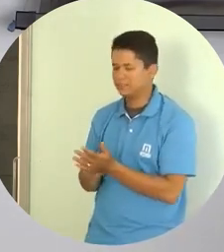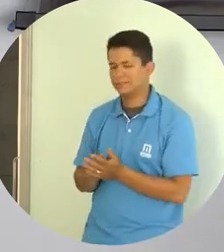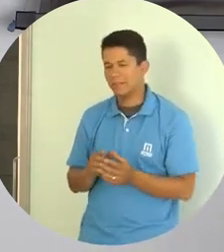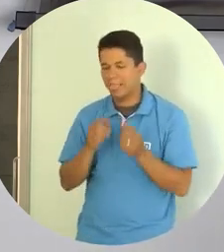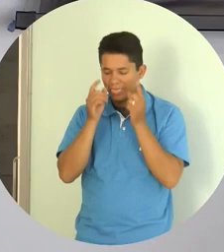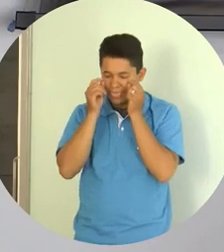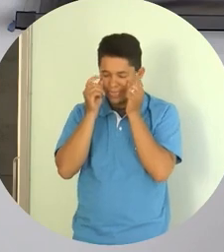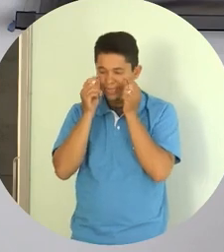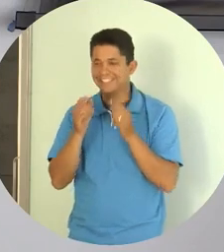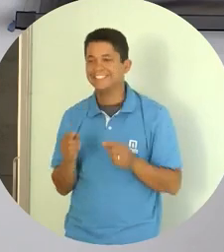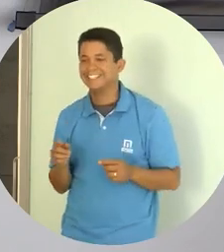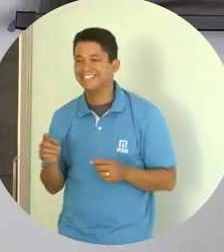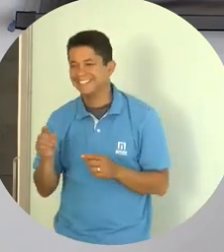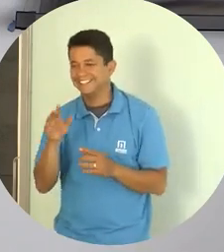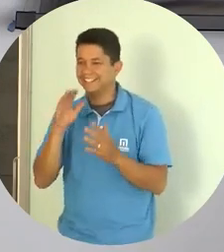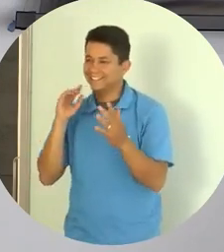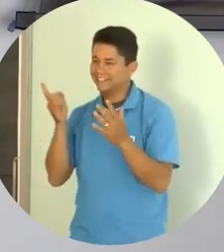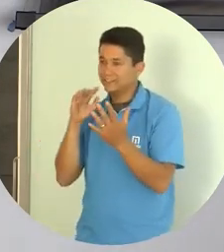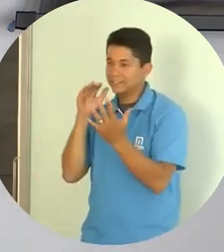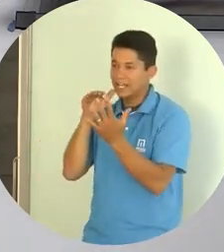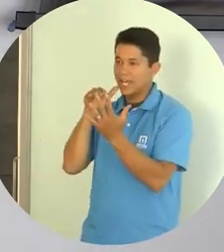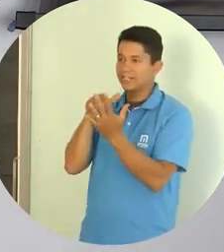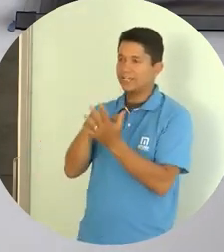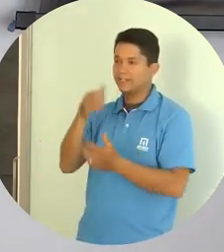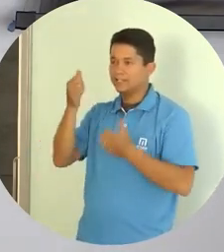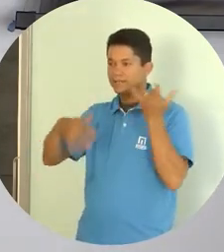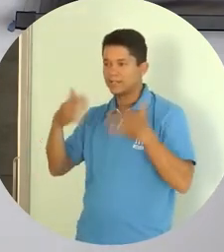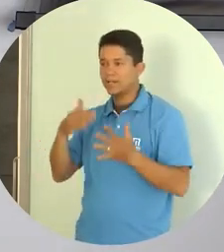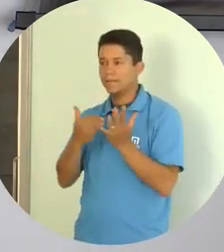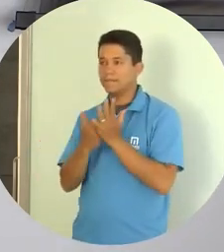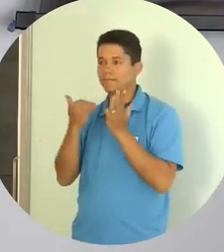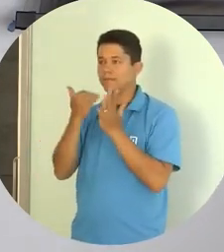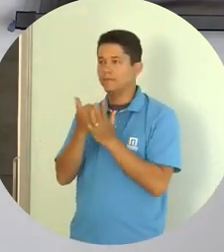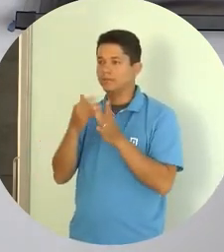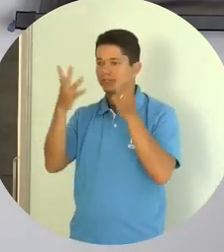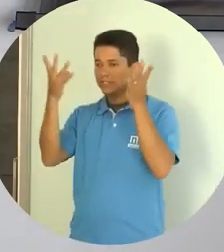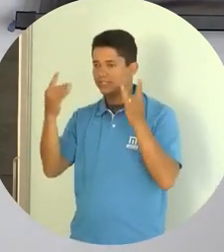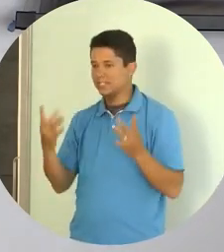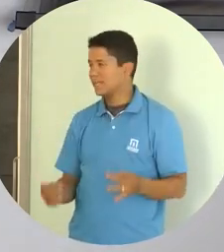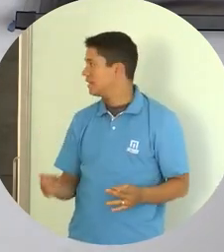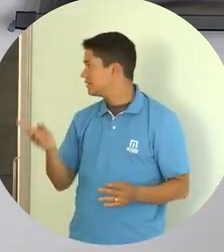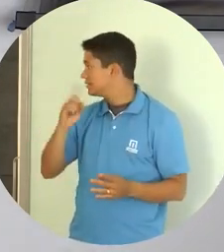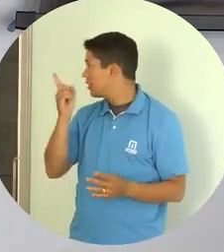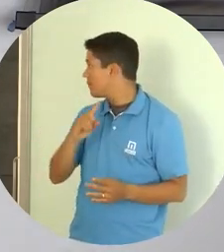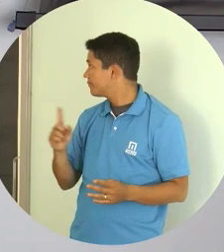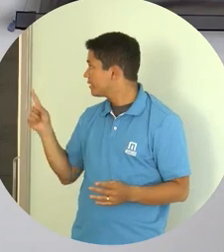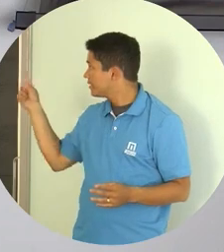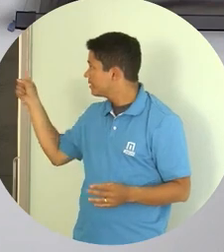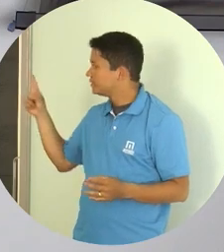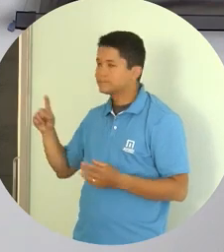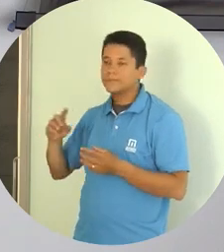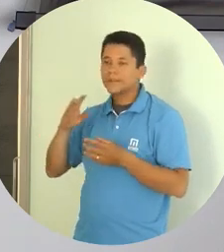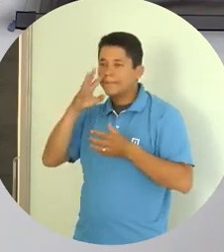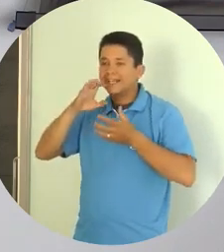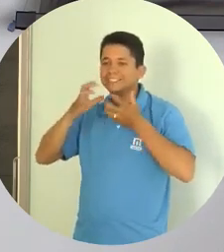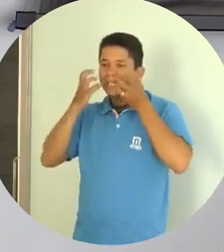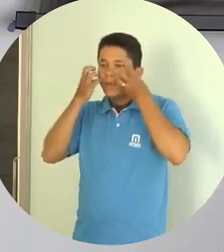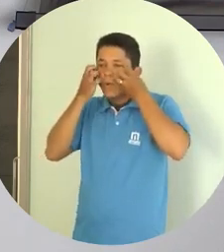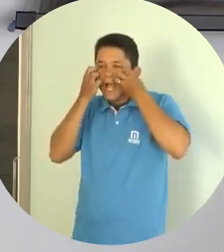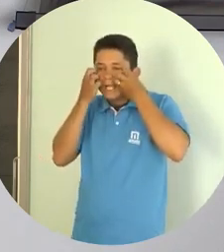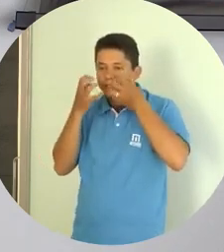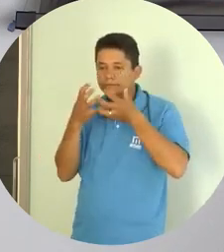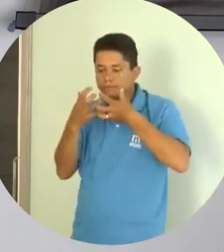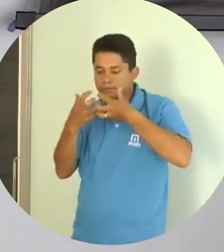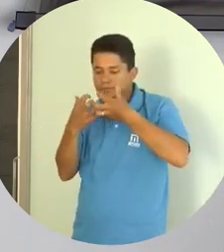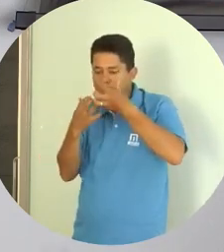gente não vai se ater muito a esses detalhes, não. Mas, basicamente, ela possui uma bainha corrugada, que ela